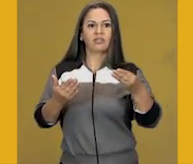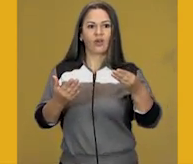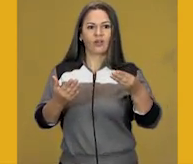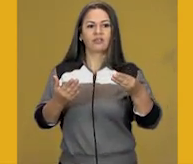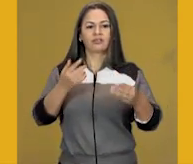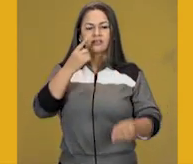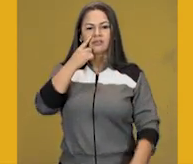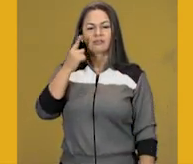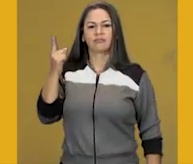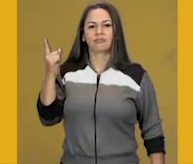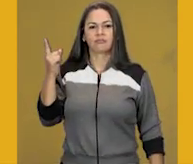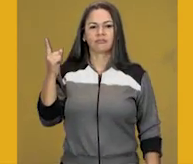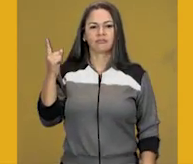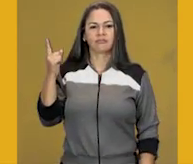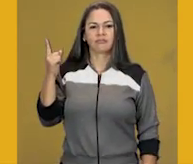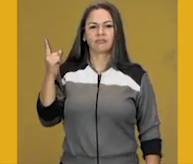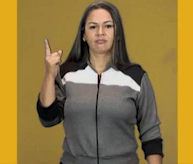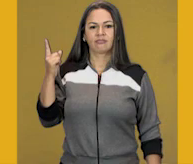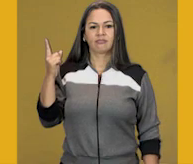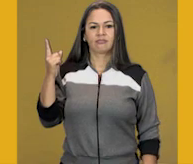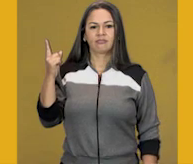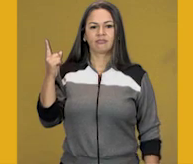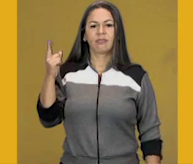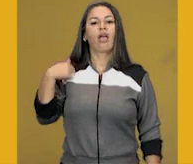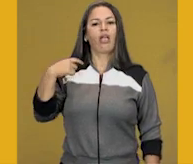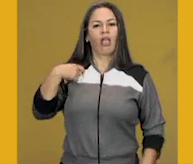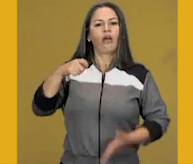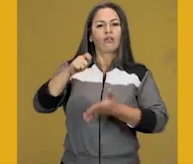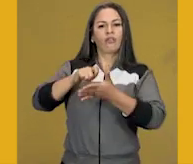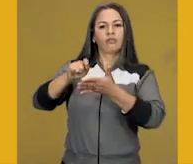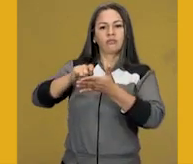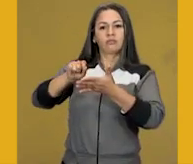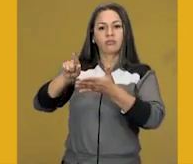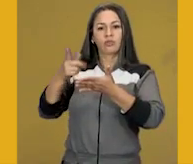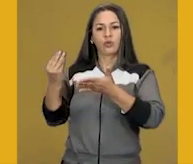número aqui com zeros para a gente